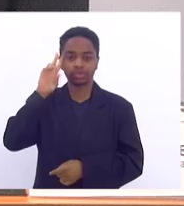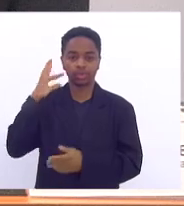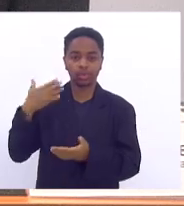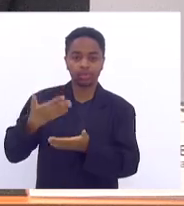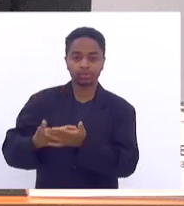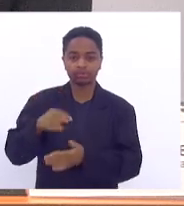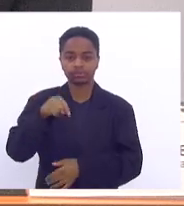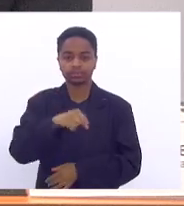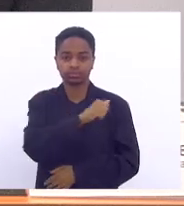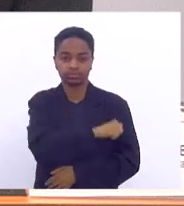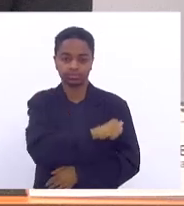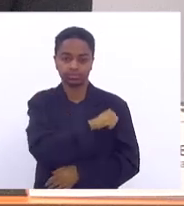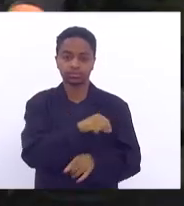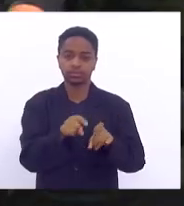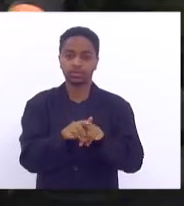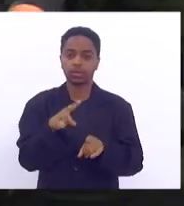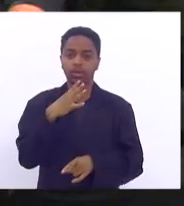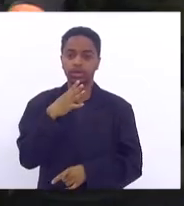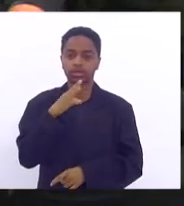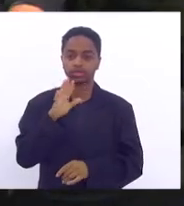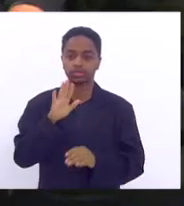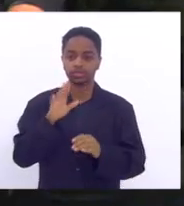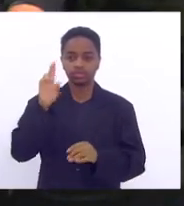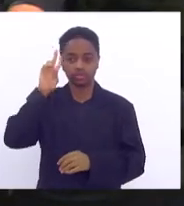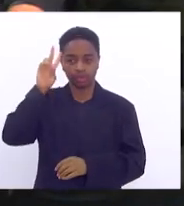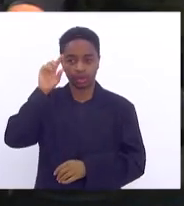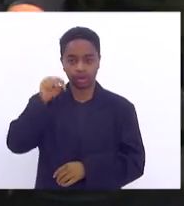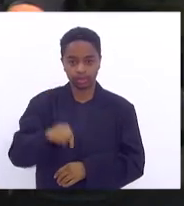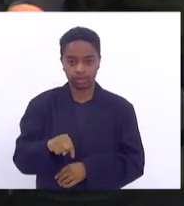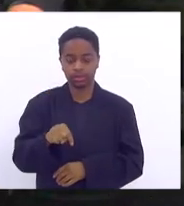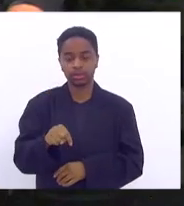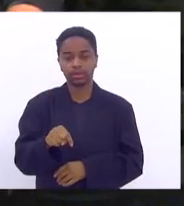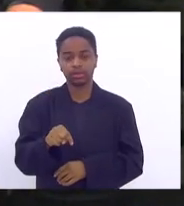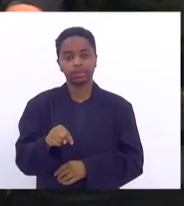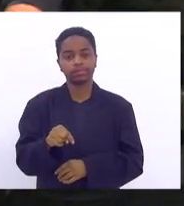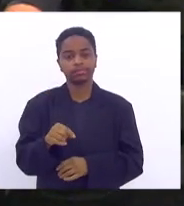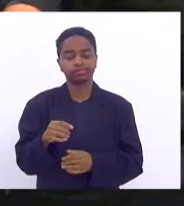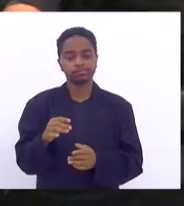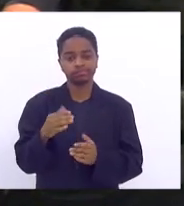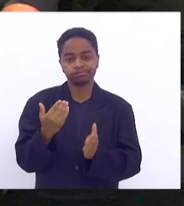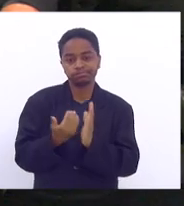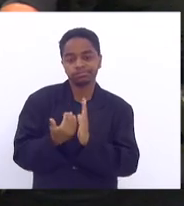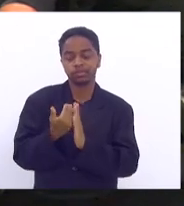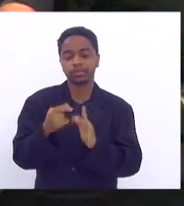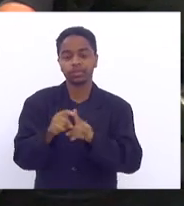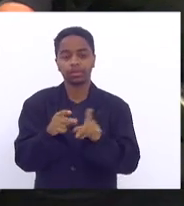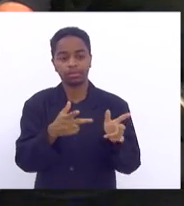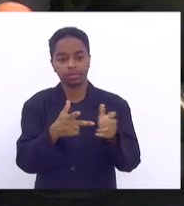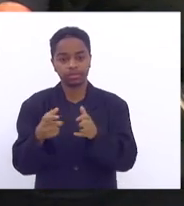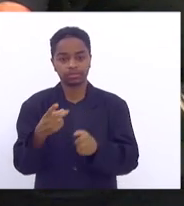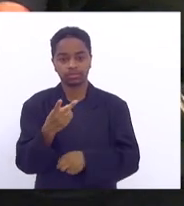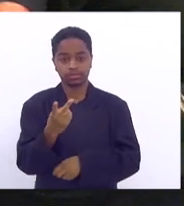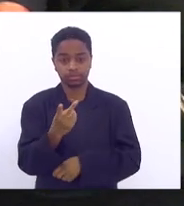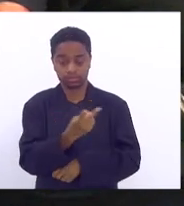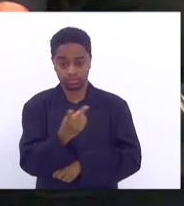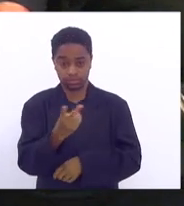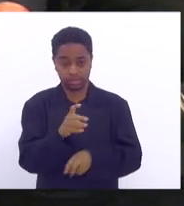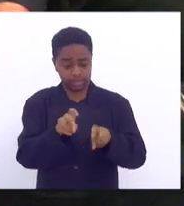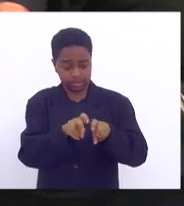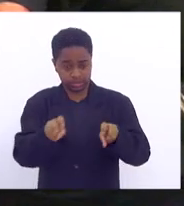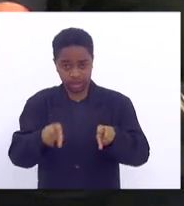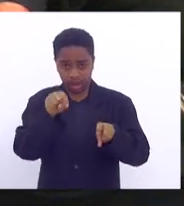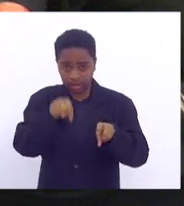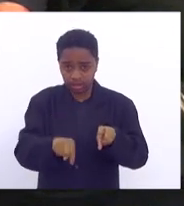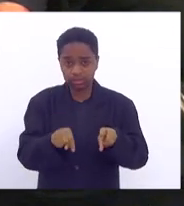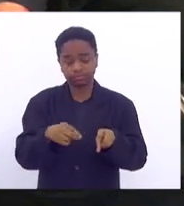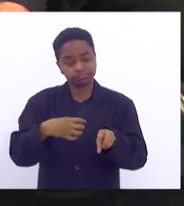estado e a história dessa casa Legislativa como a palma da mão e ver vossas excelências aqui na primeira fileira é de